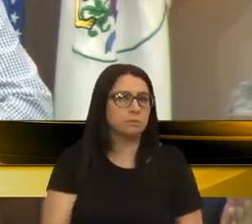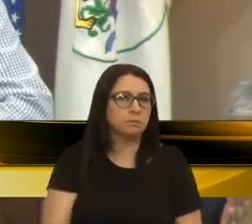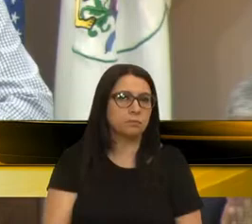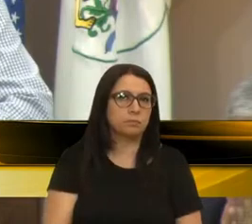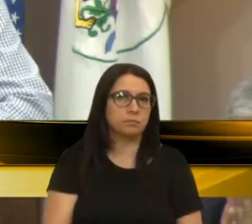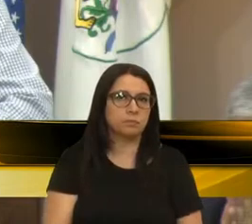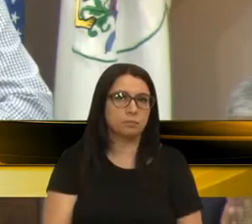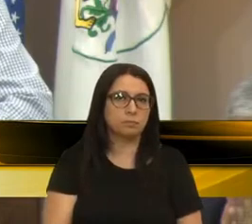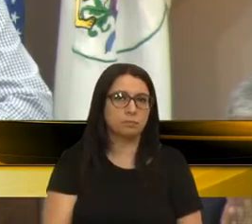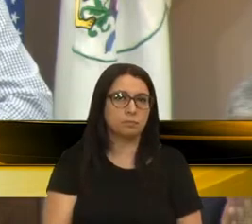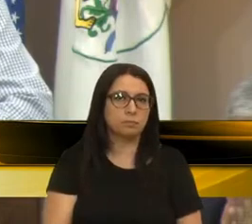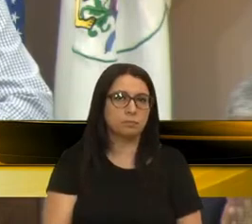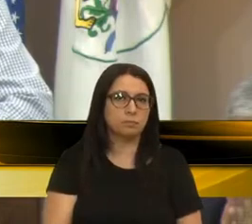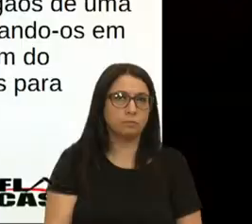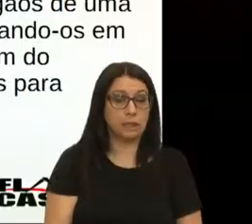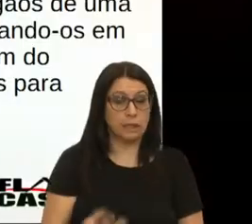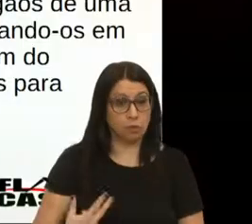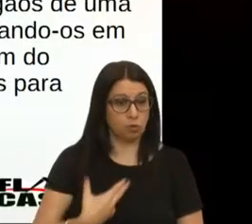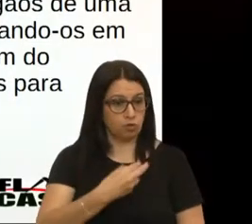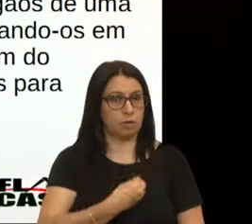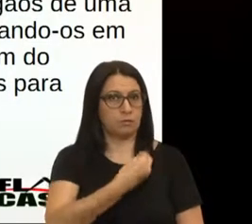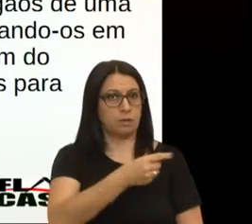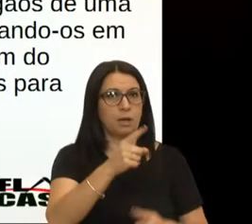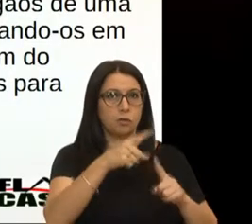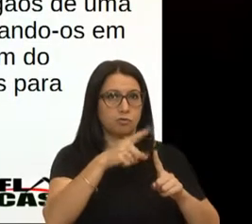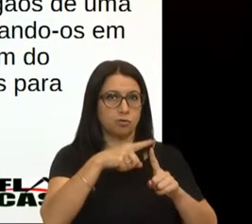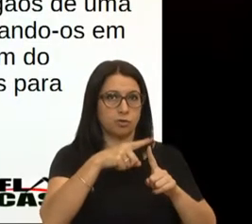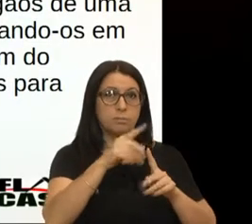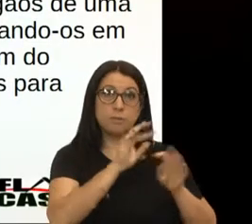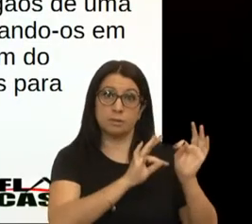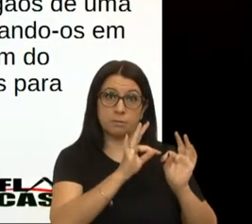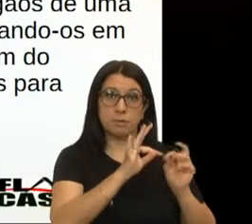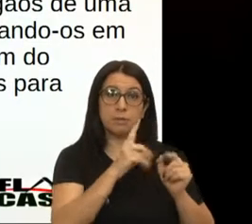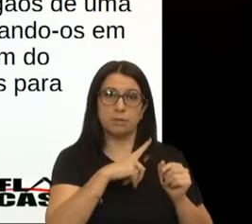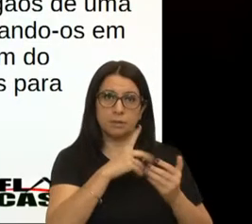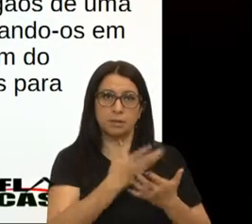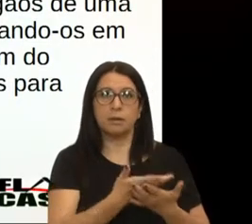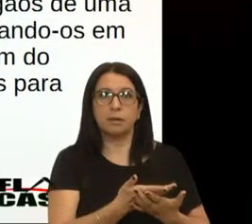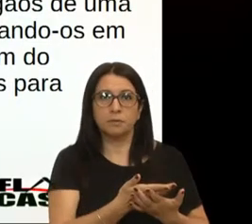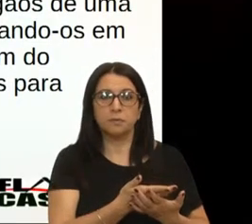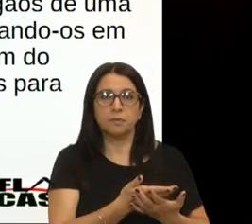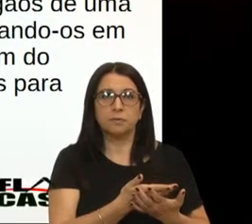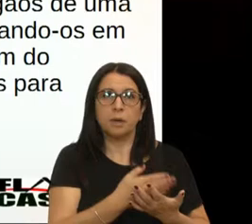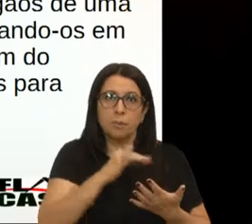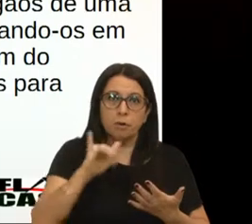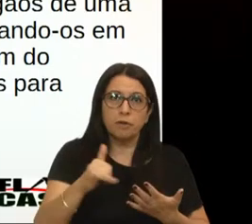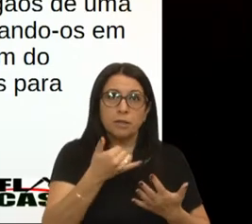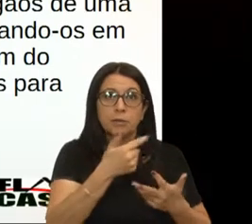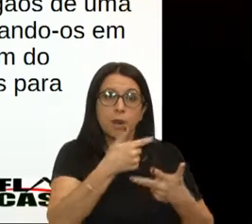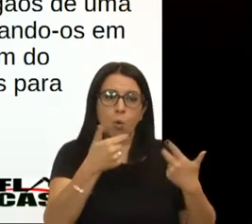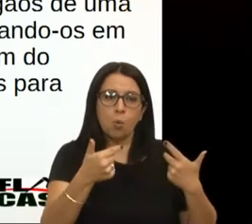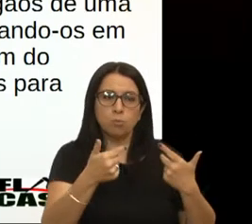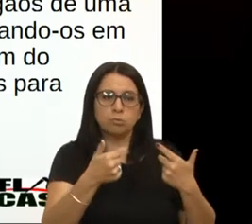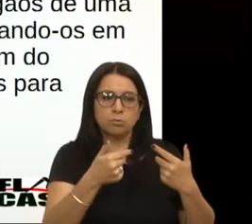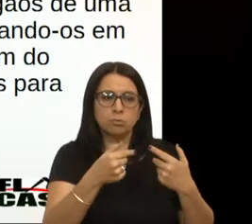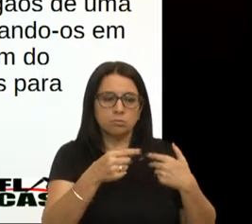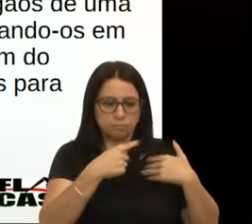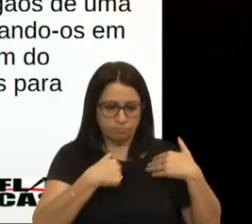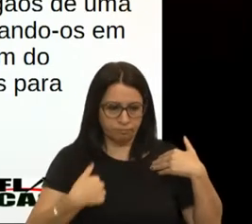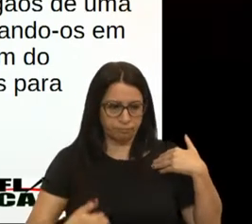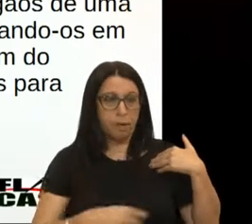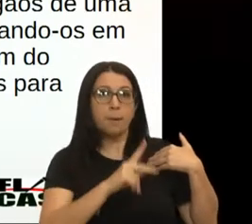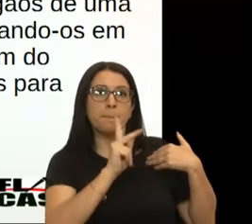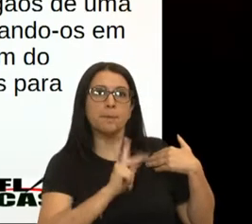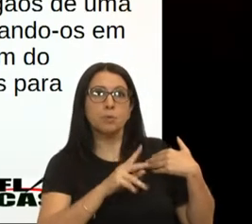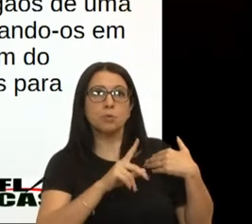O transplante de órgãos é um tipo de tratamento que consiste no aproveitamento de alguns órgãos de uma pessoa falecida